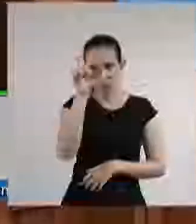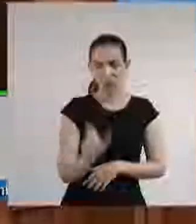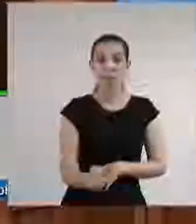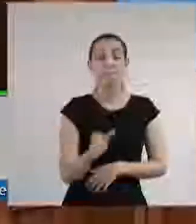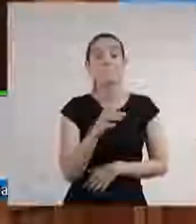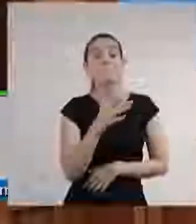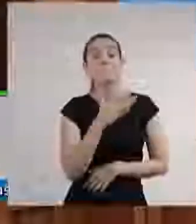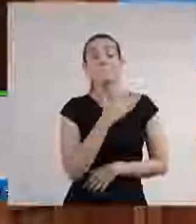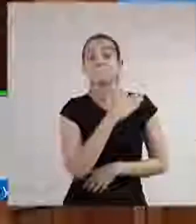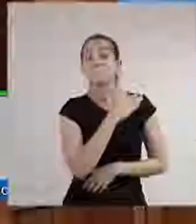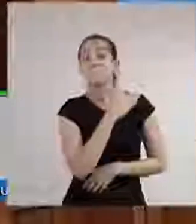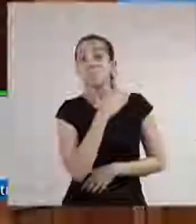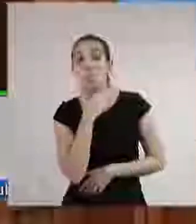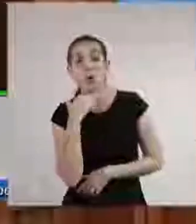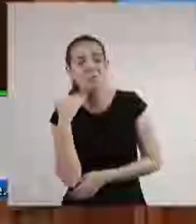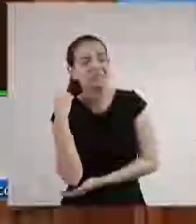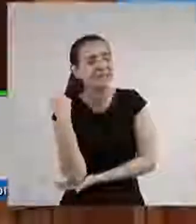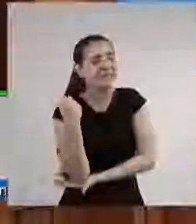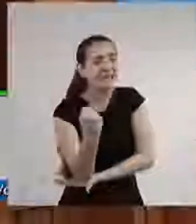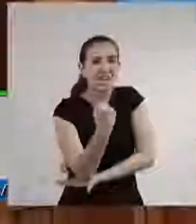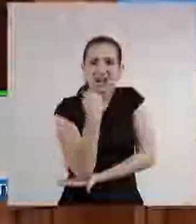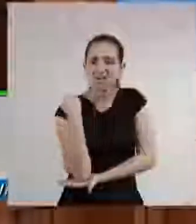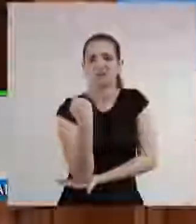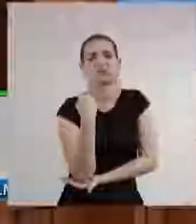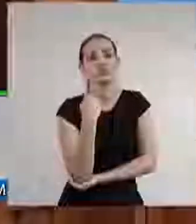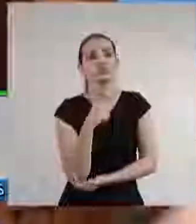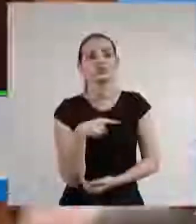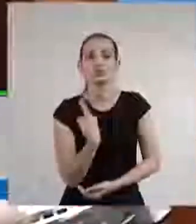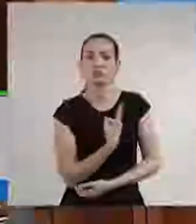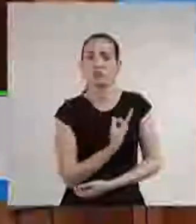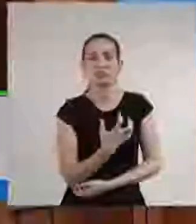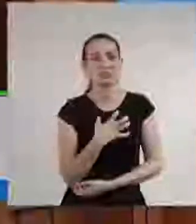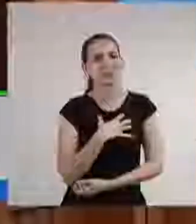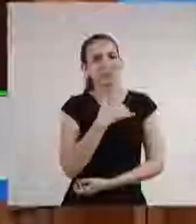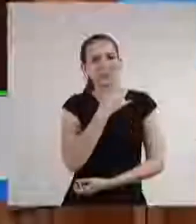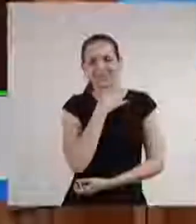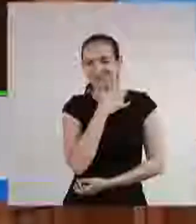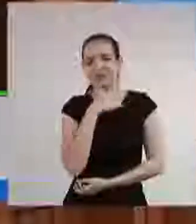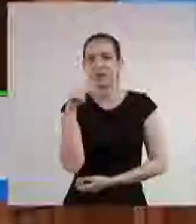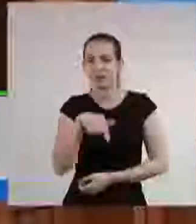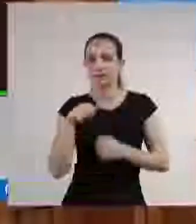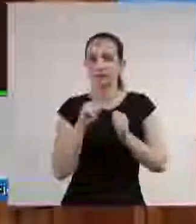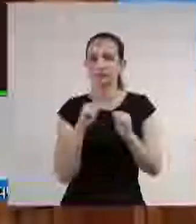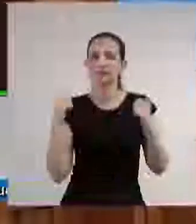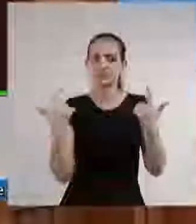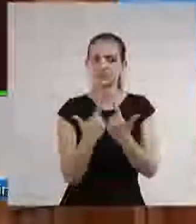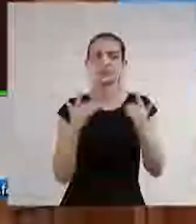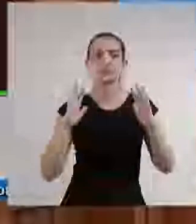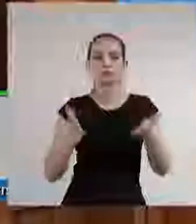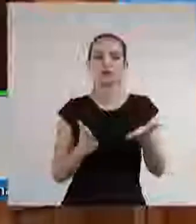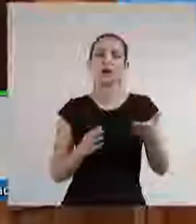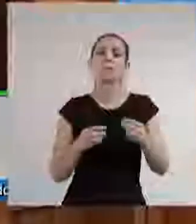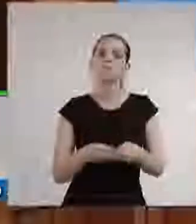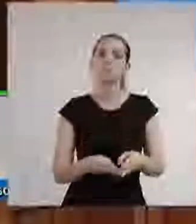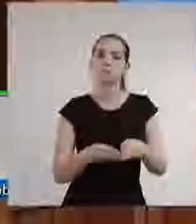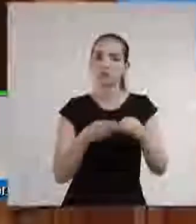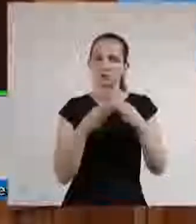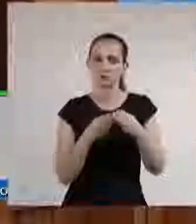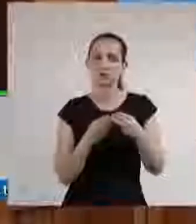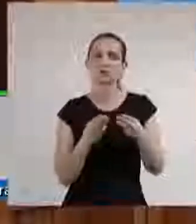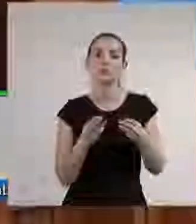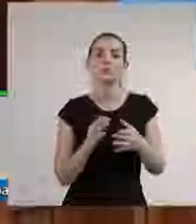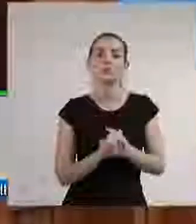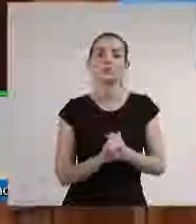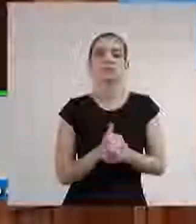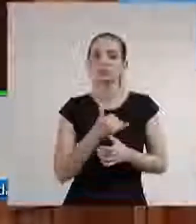de uma forma extremamente terrível. A gente lamenta profundamente. Eu sei que esta casa já aprovou aqui uma moção de pesar